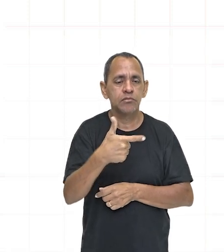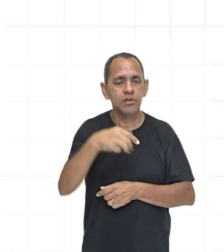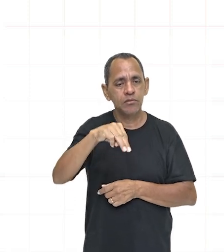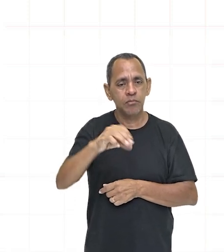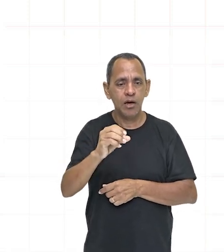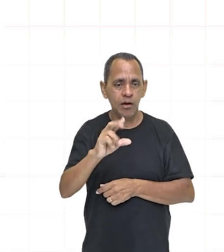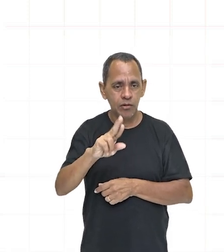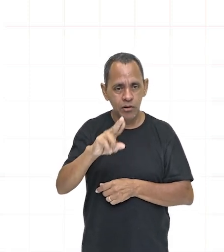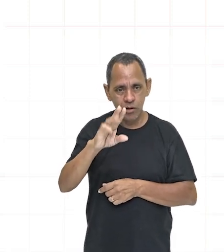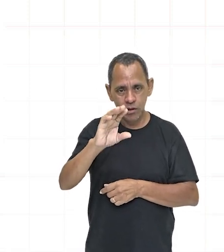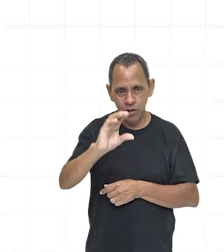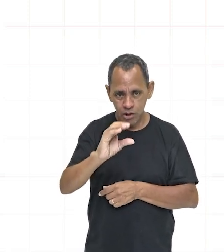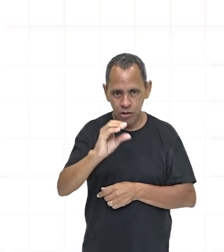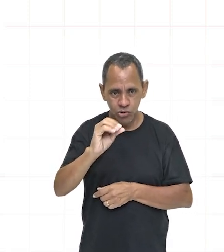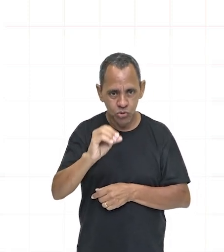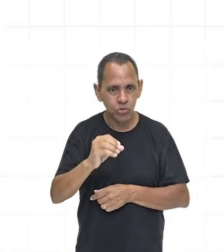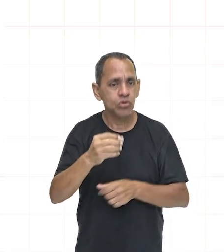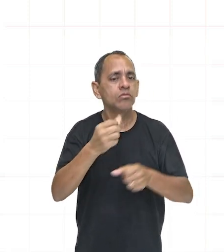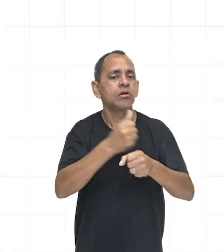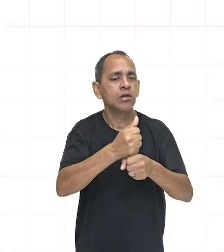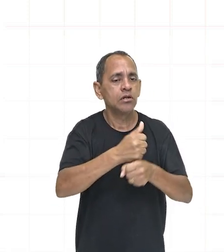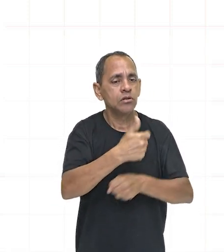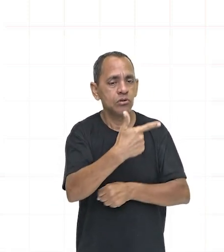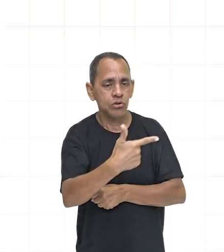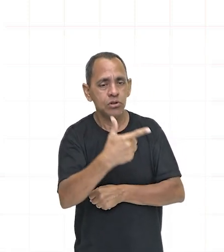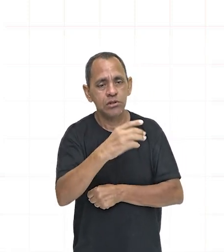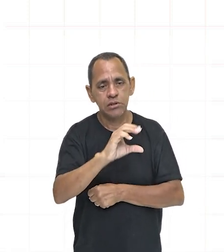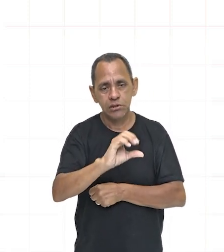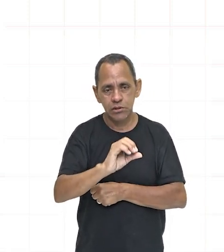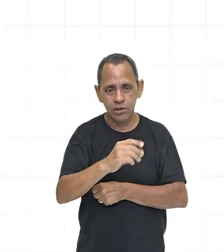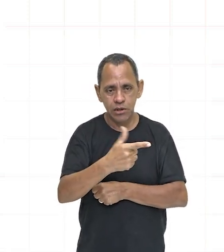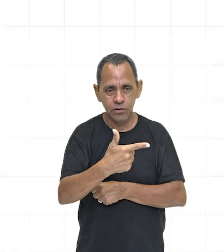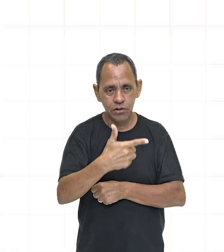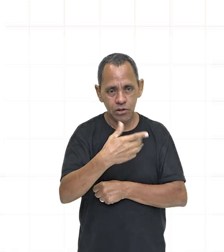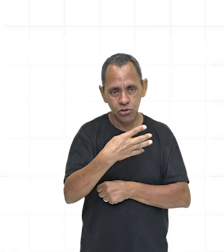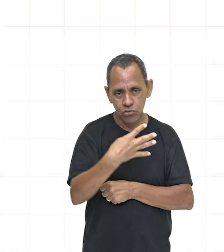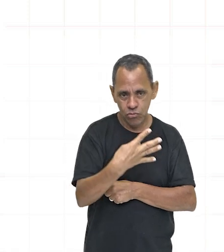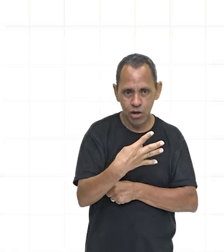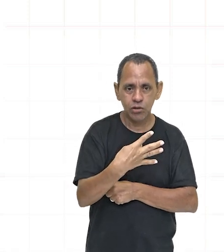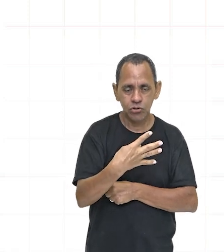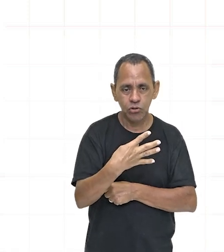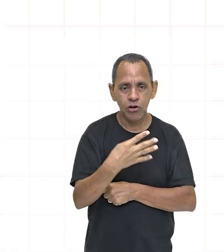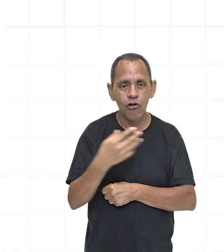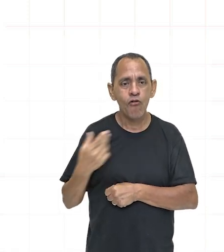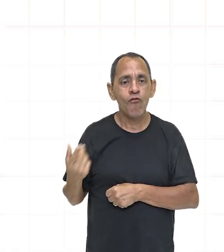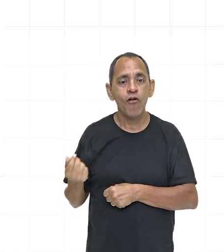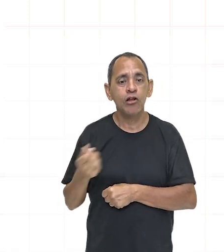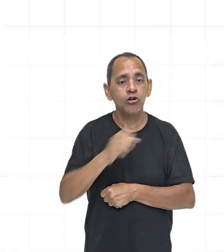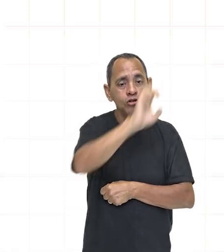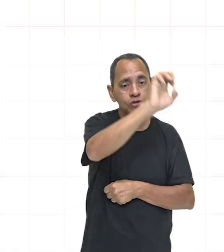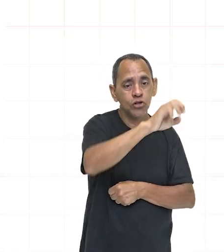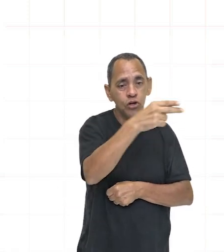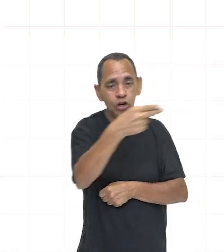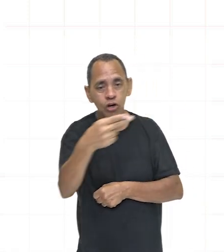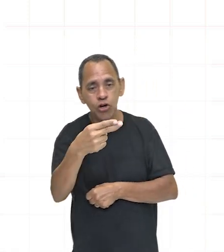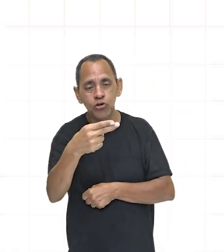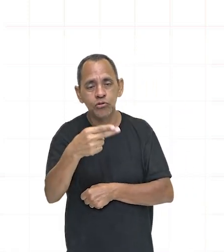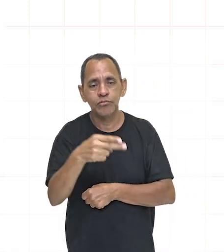gente, olha só quanto estava valendo o euro. Estava valendo R$